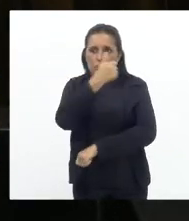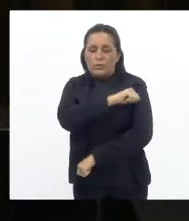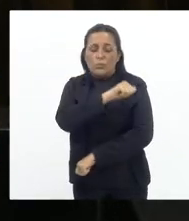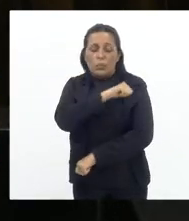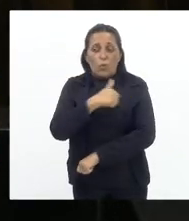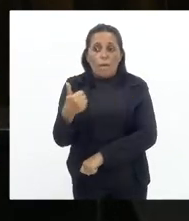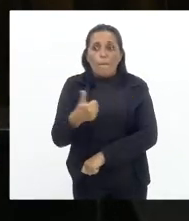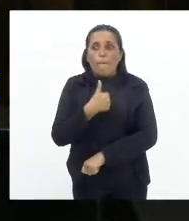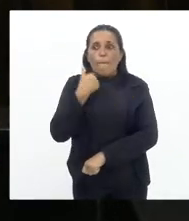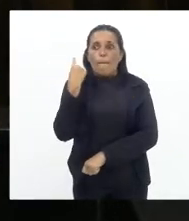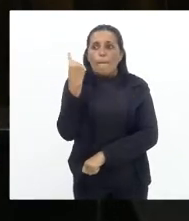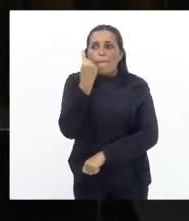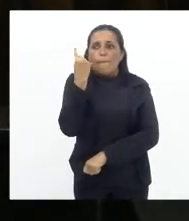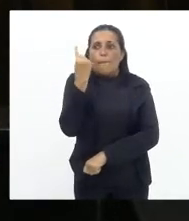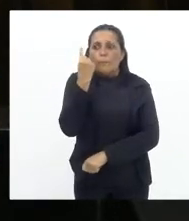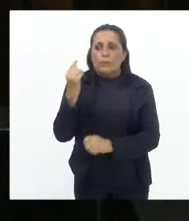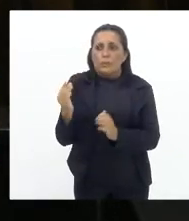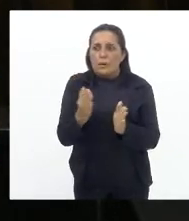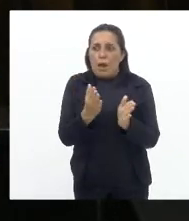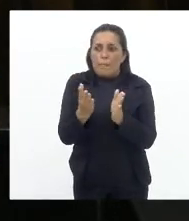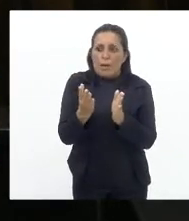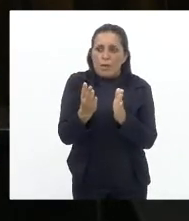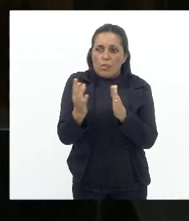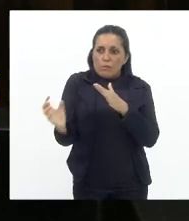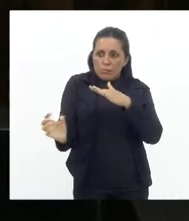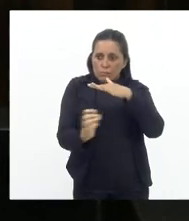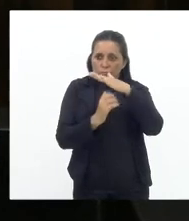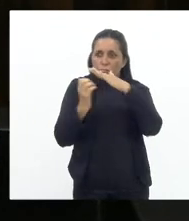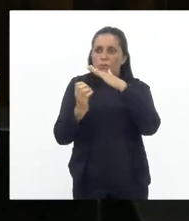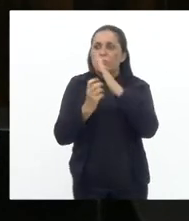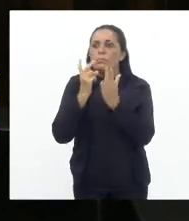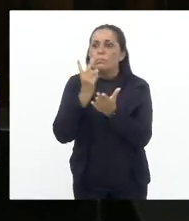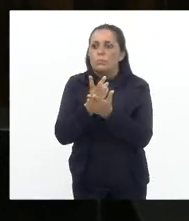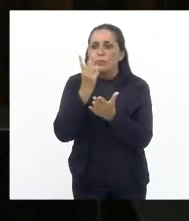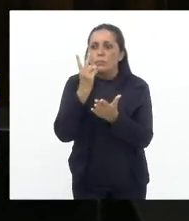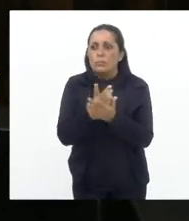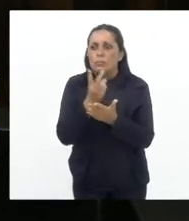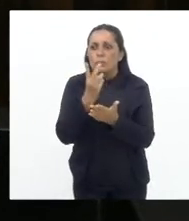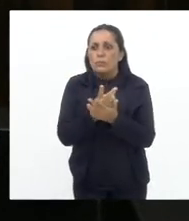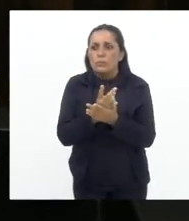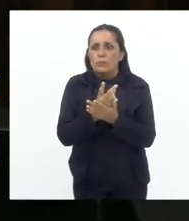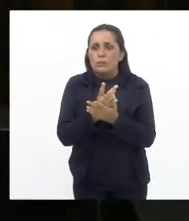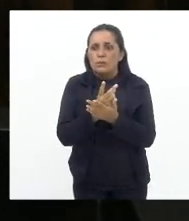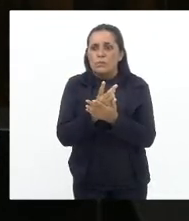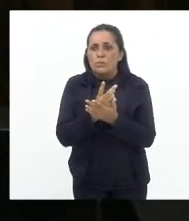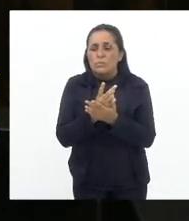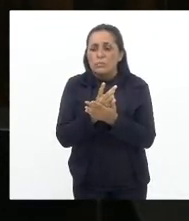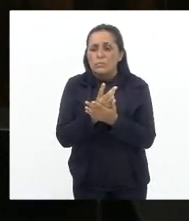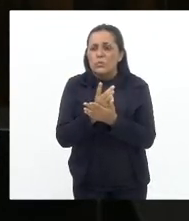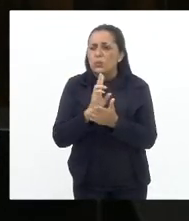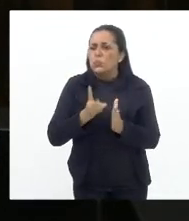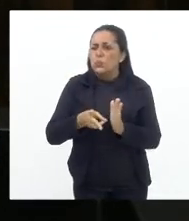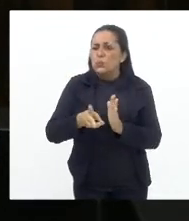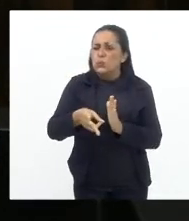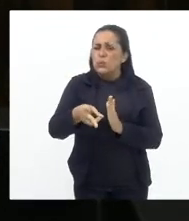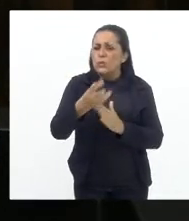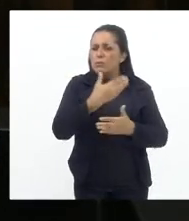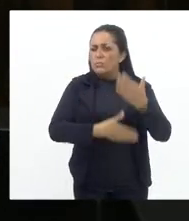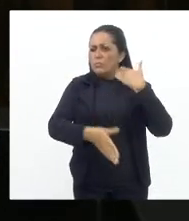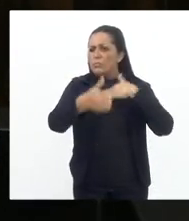caminho para que o empreendedor prevaleça para que a velha máxima de lona de renasci